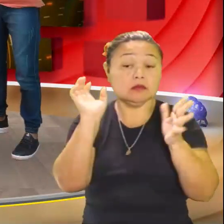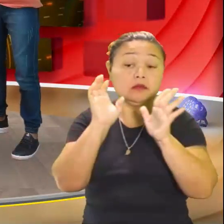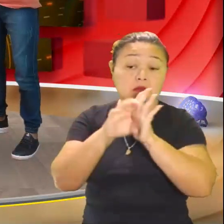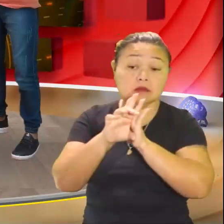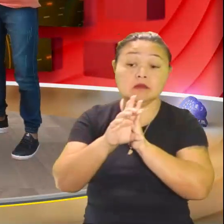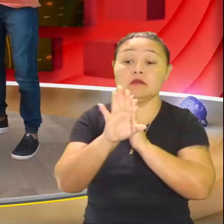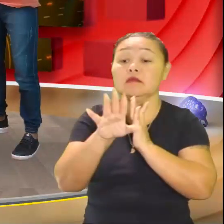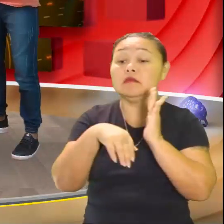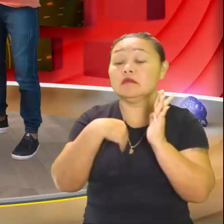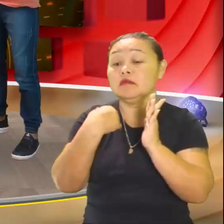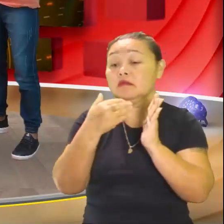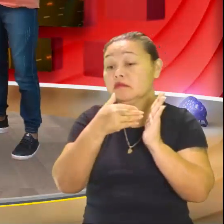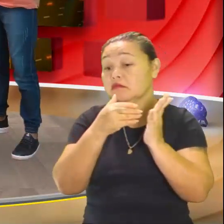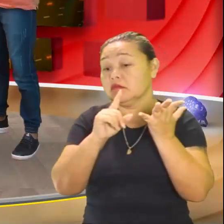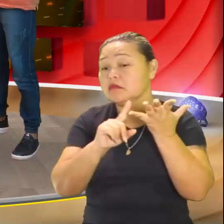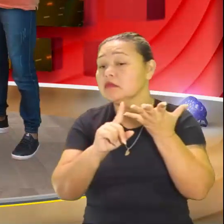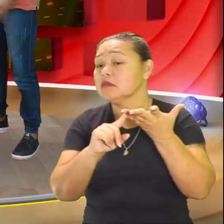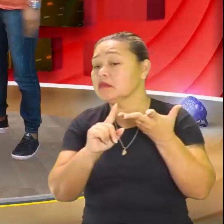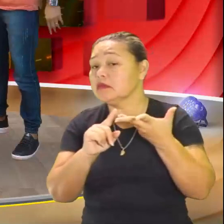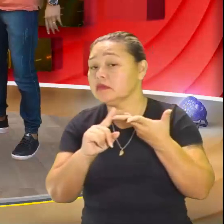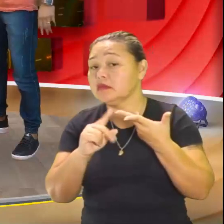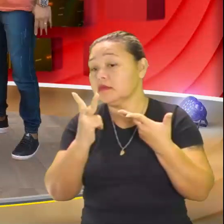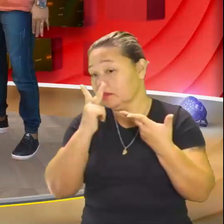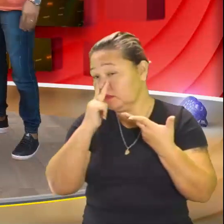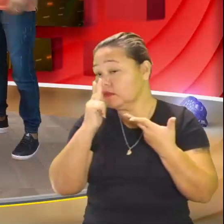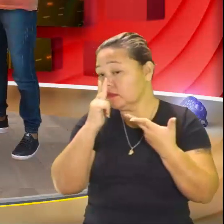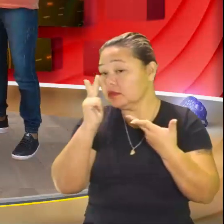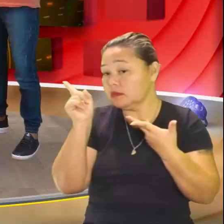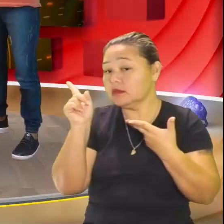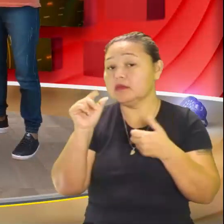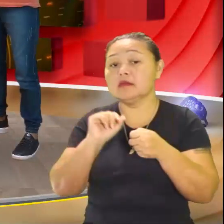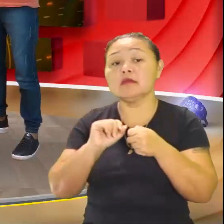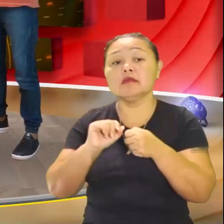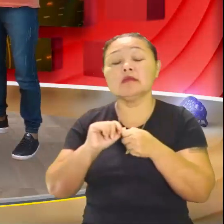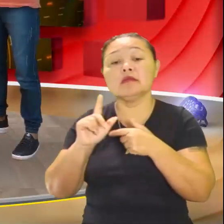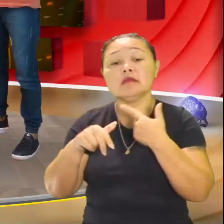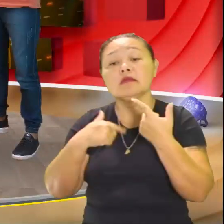definição de módulo, nós temos uma fala meio que parecida para as 3, né?